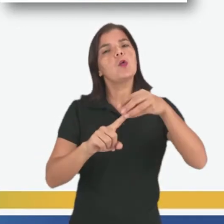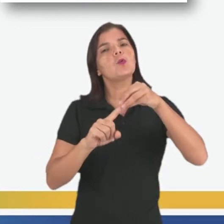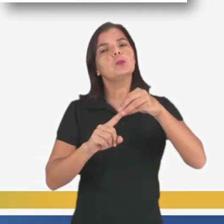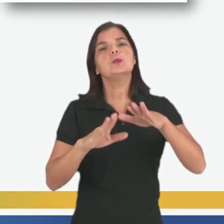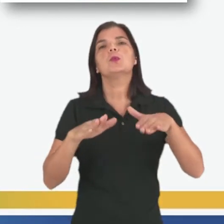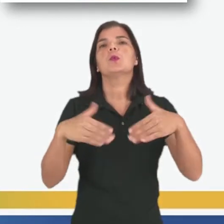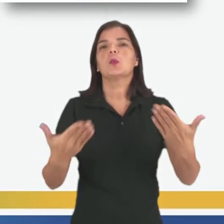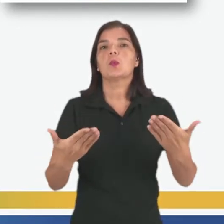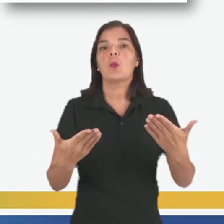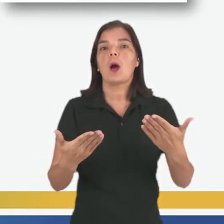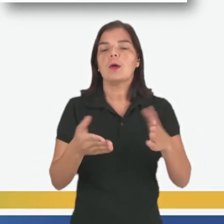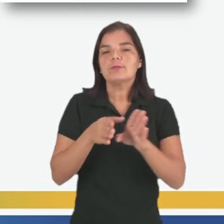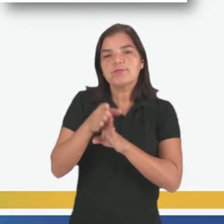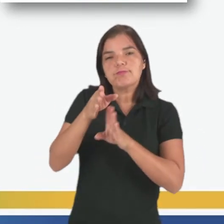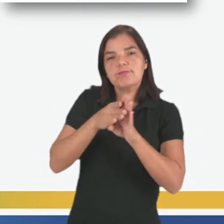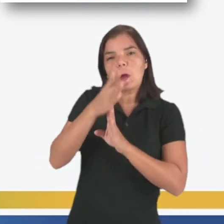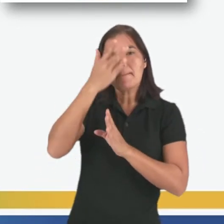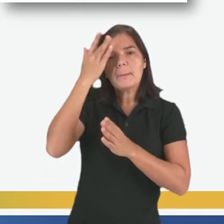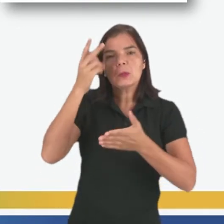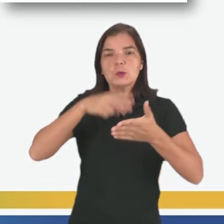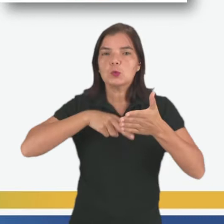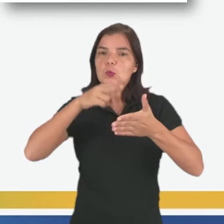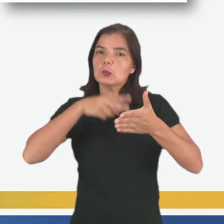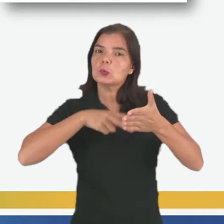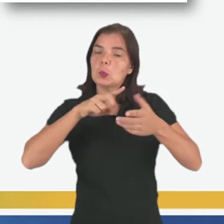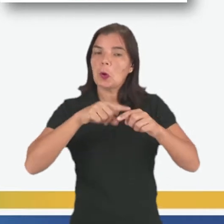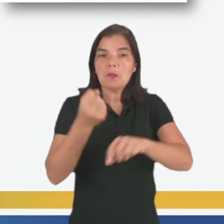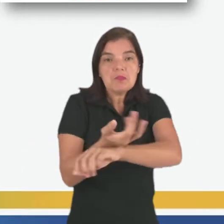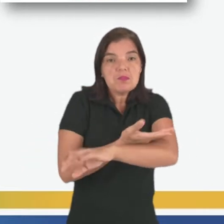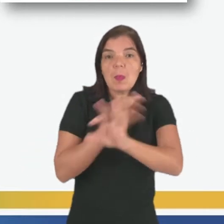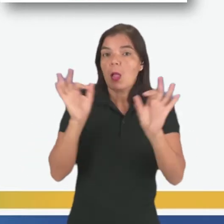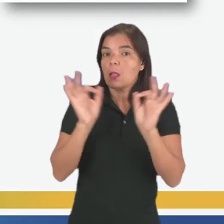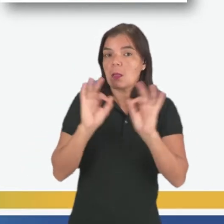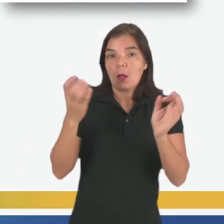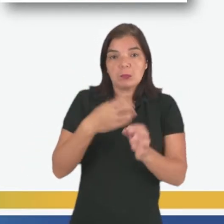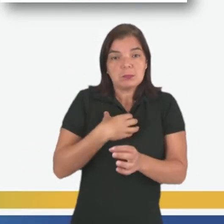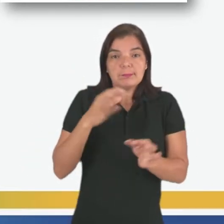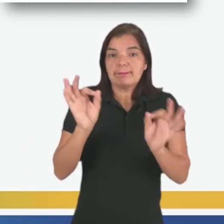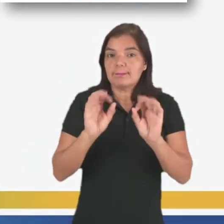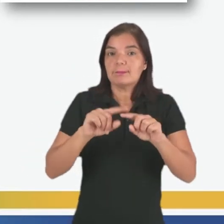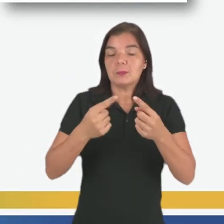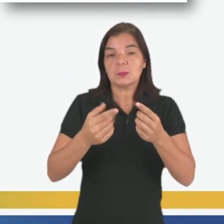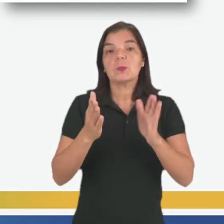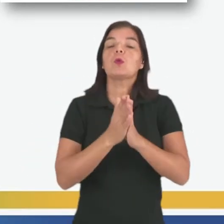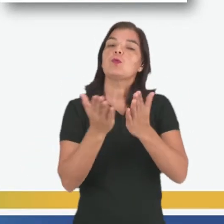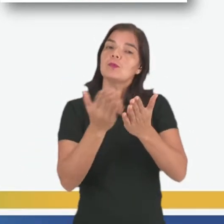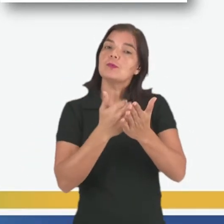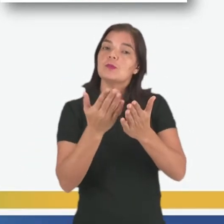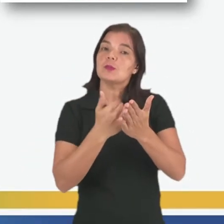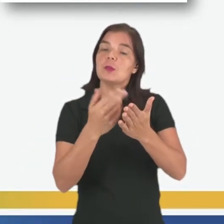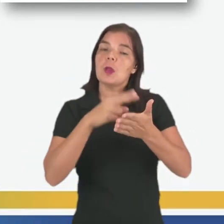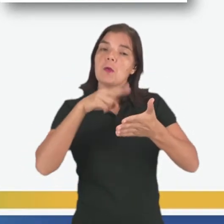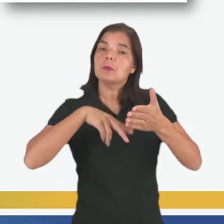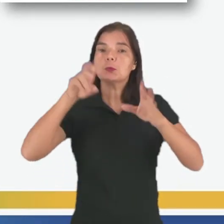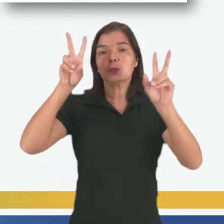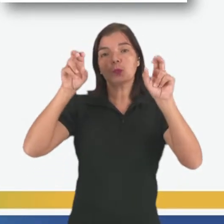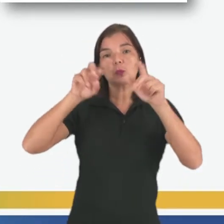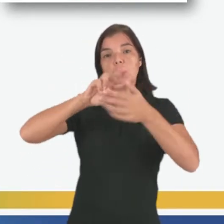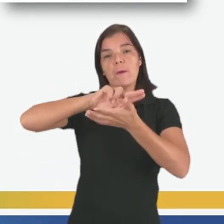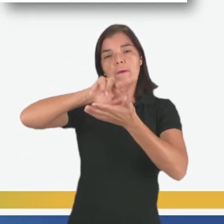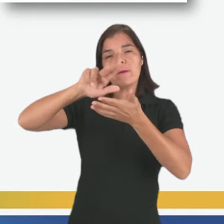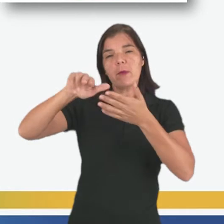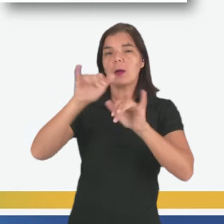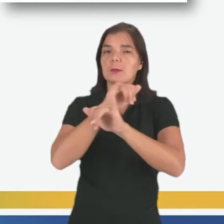que é instruir o leitor, não é mais causar nenhuma emoção, sentimento. livros didáticos e essa gama de